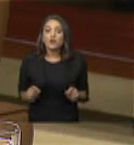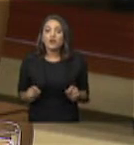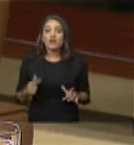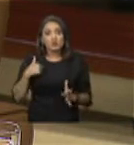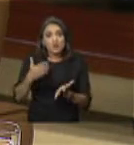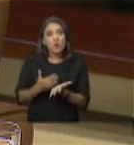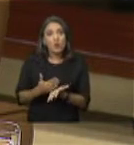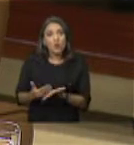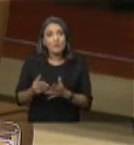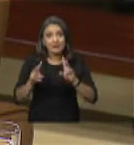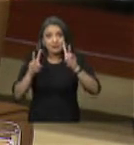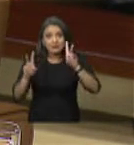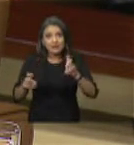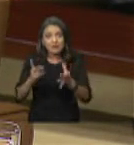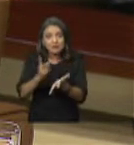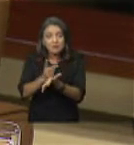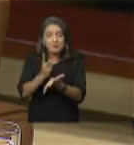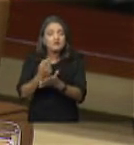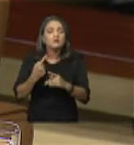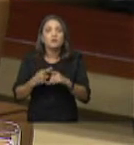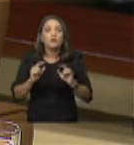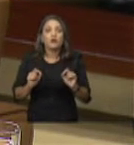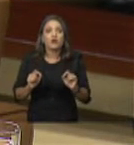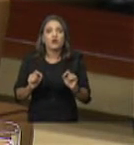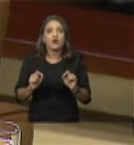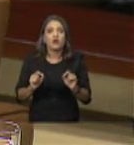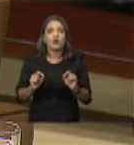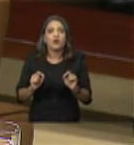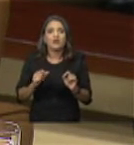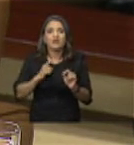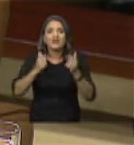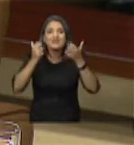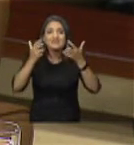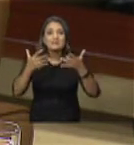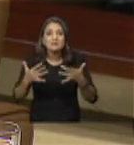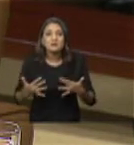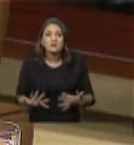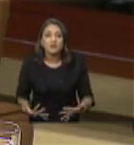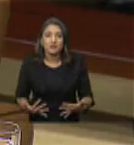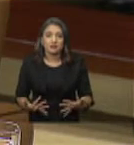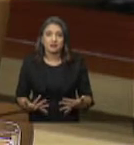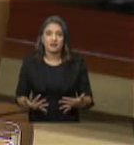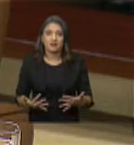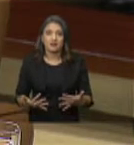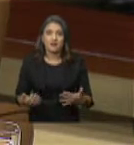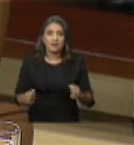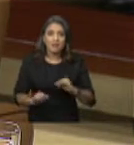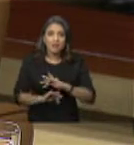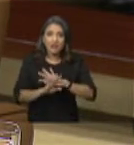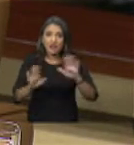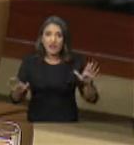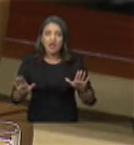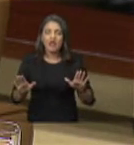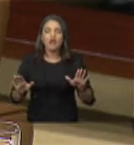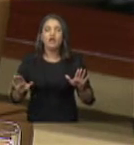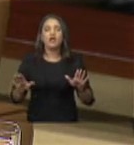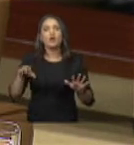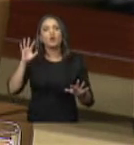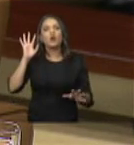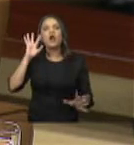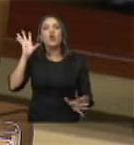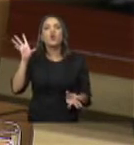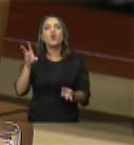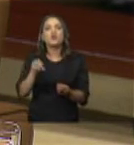iniciando com essa situação porque ela exprime a conclusão com toda venha das